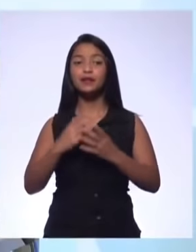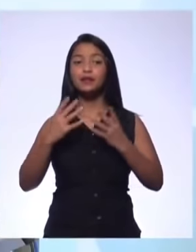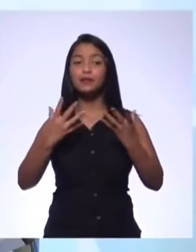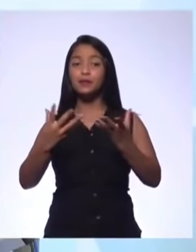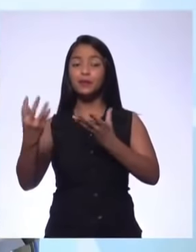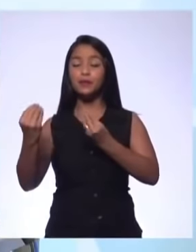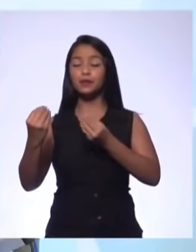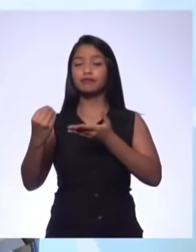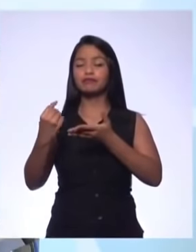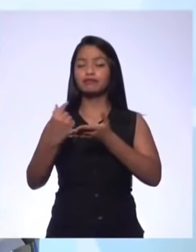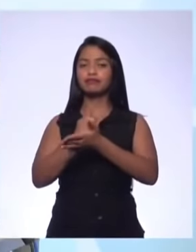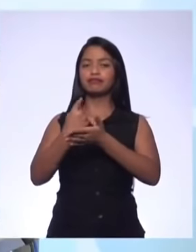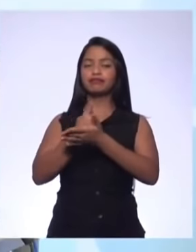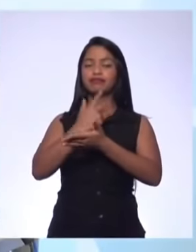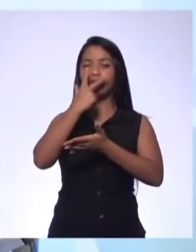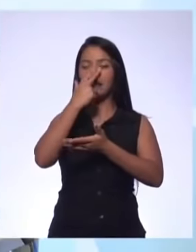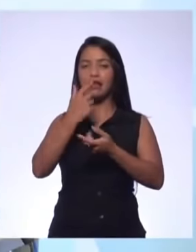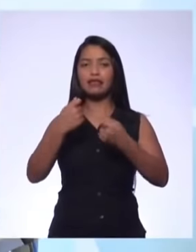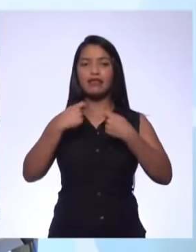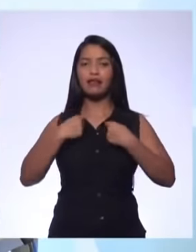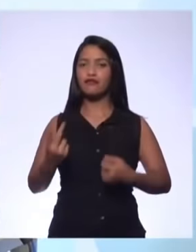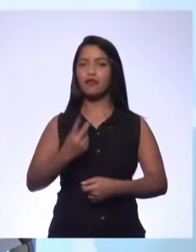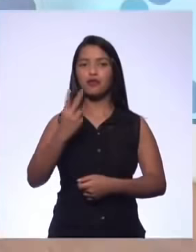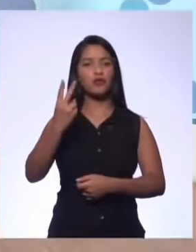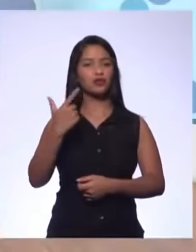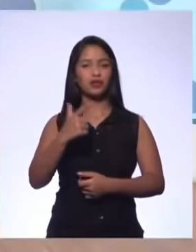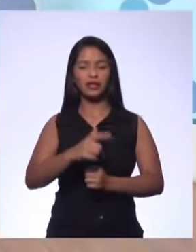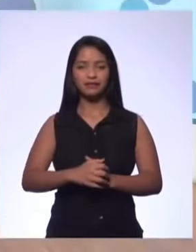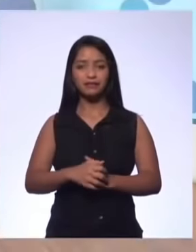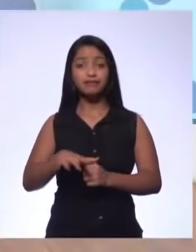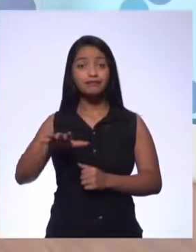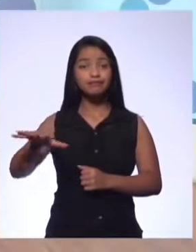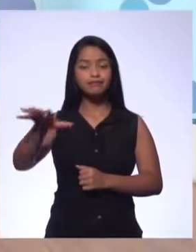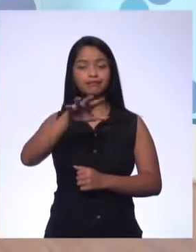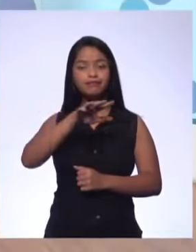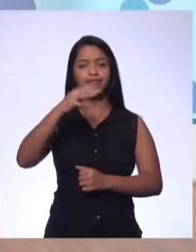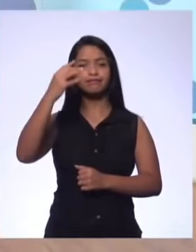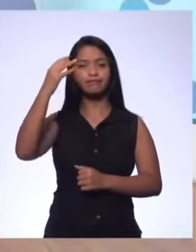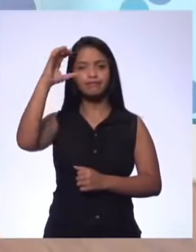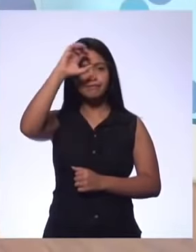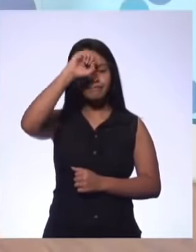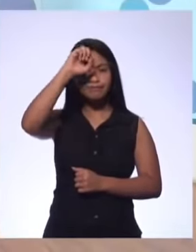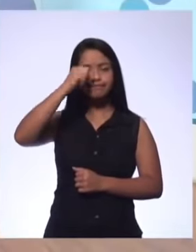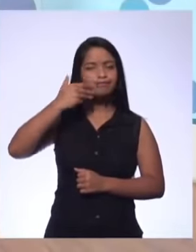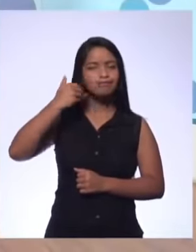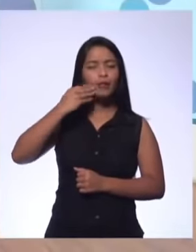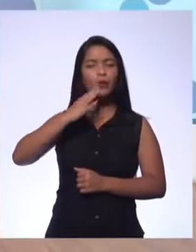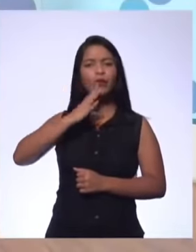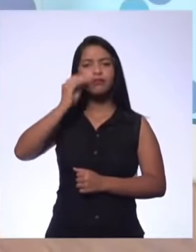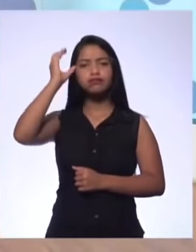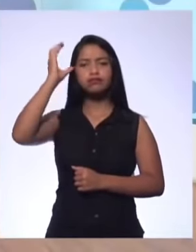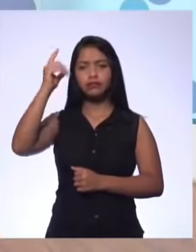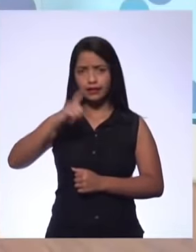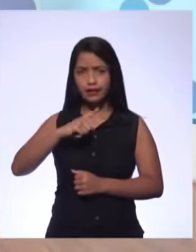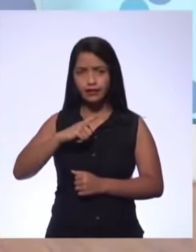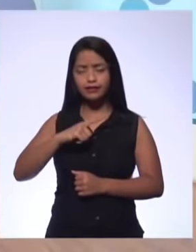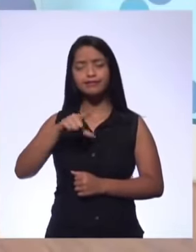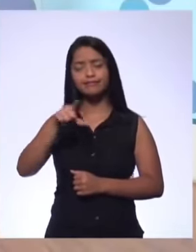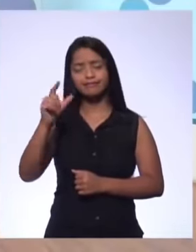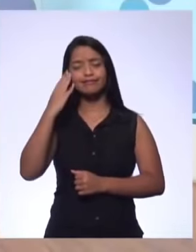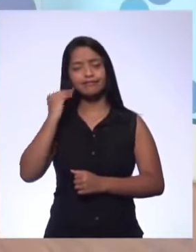não é valorizado. Qualquer um que tem o saber sabe, né? Sim. Qualquer um sabe, mas ensinar não é para qualquer